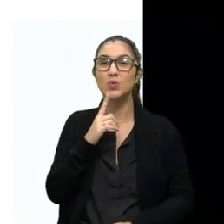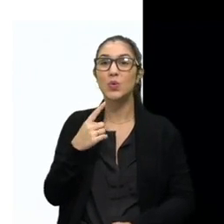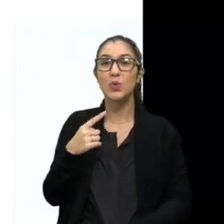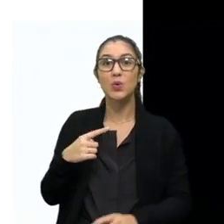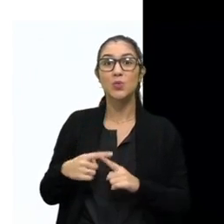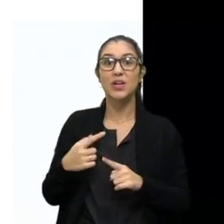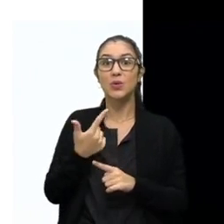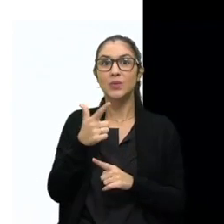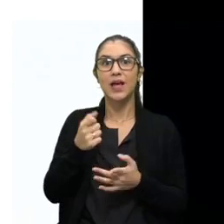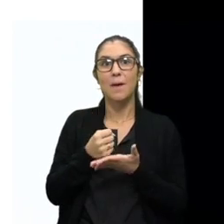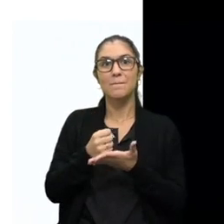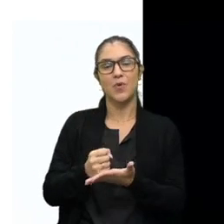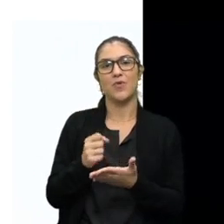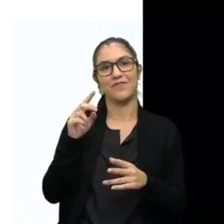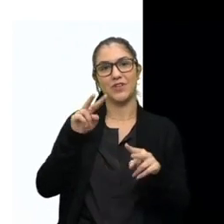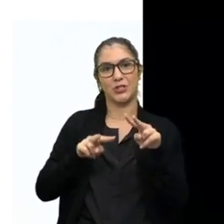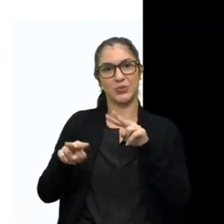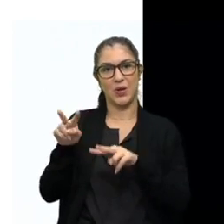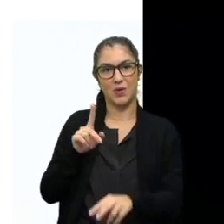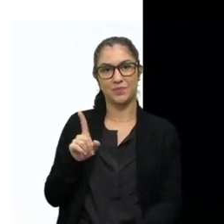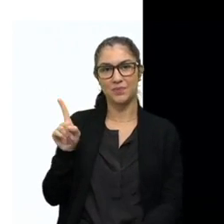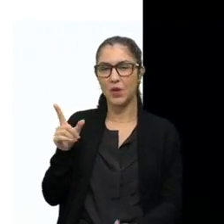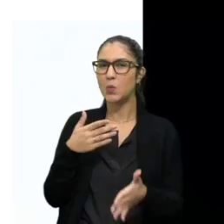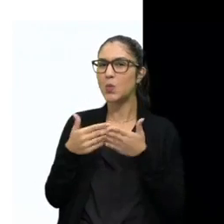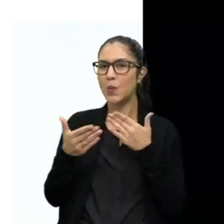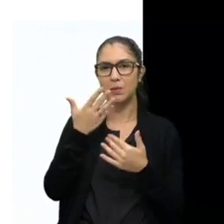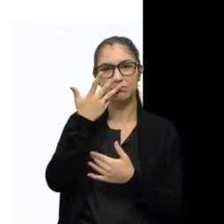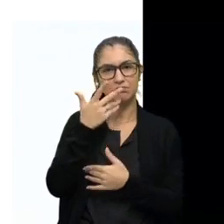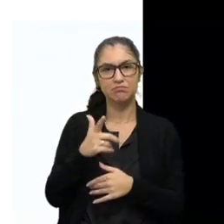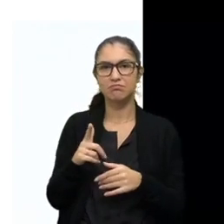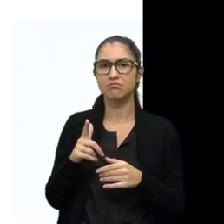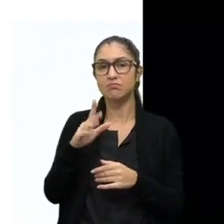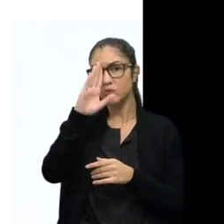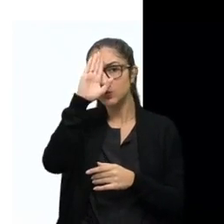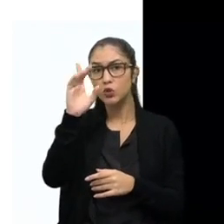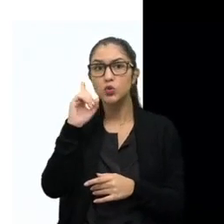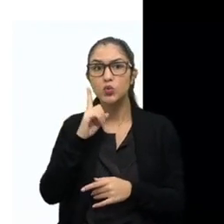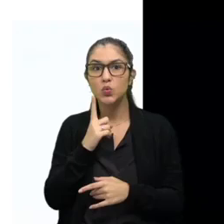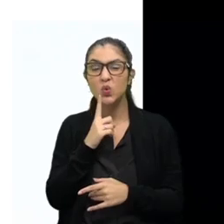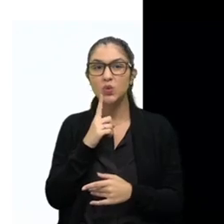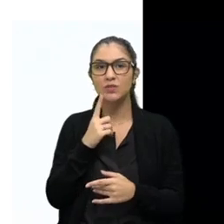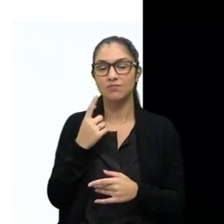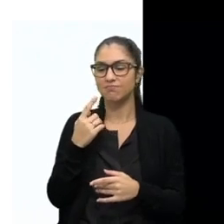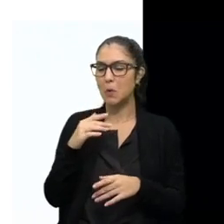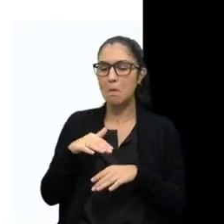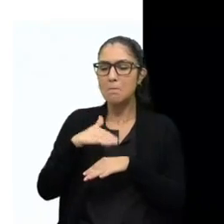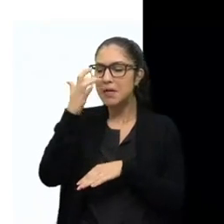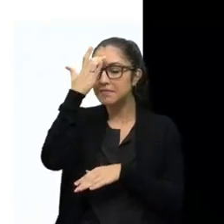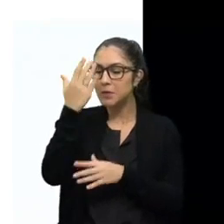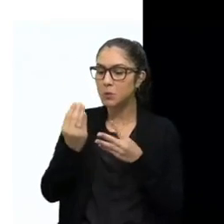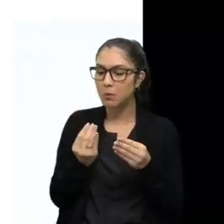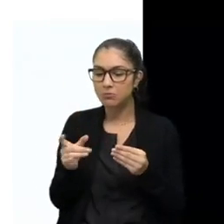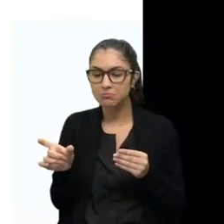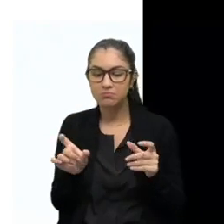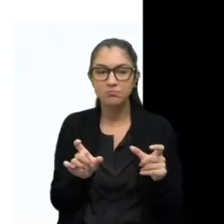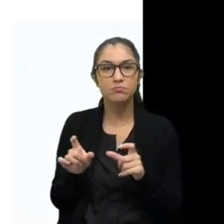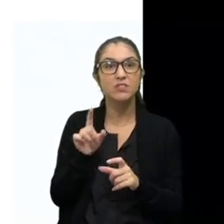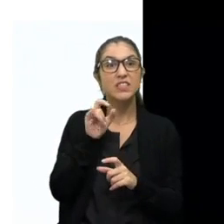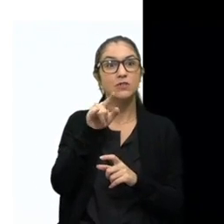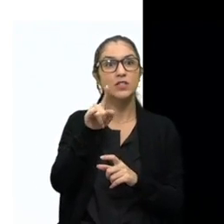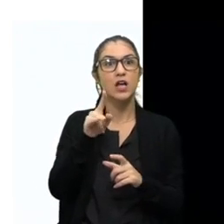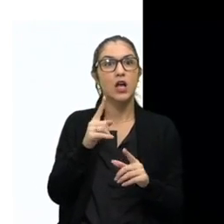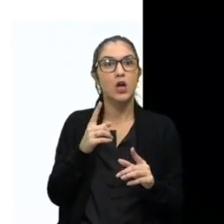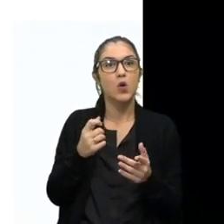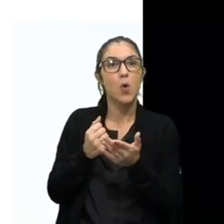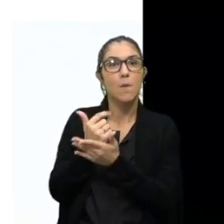têm apoio visual. Tanto qualquer criança, principalmente o surdo, ele vai procurar o caminho mais fácil. Então aqui, se você comprar